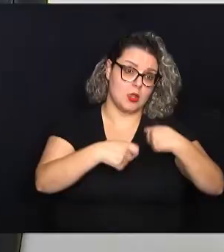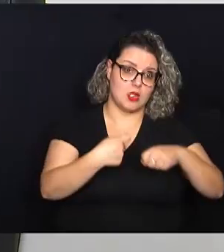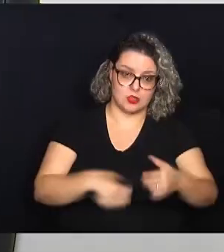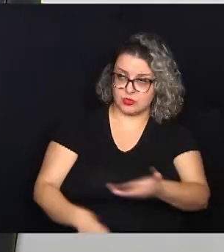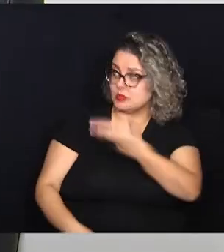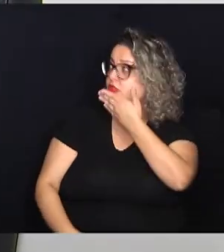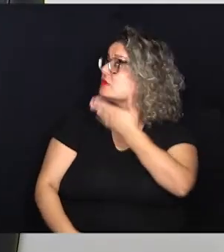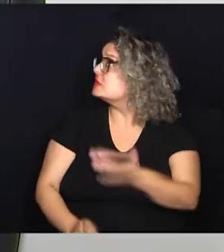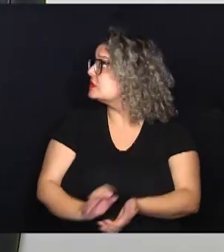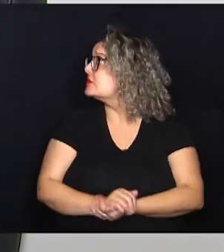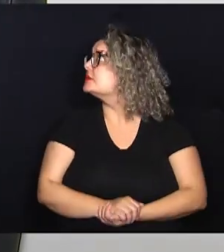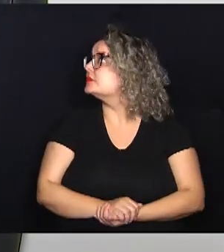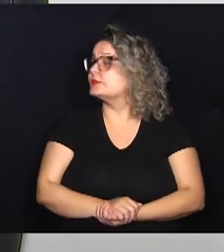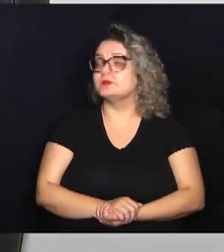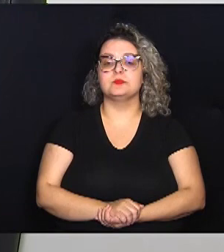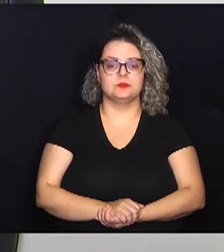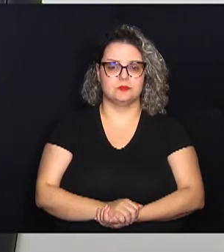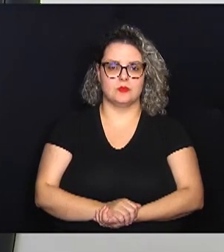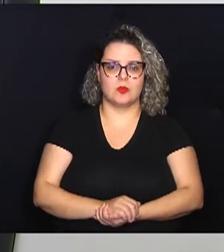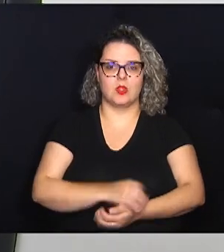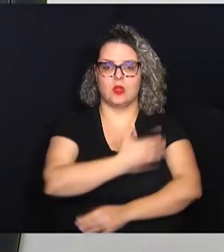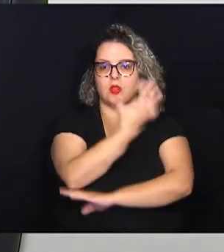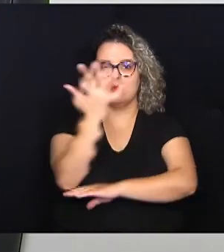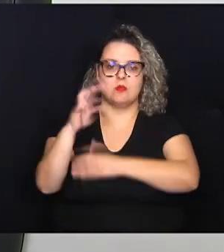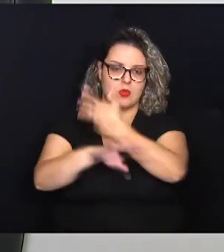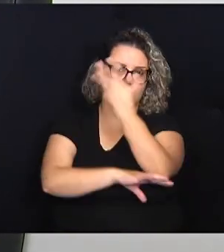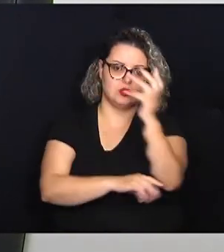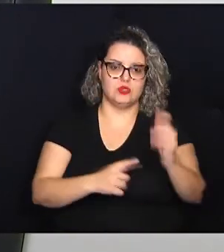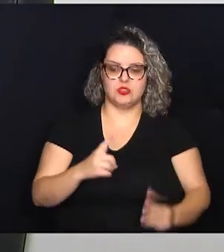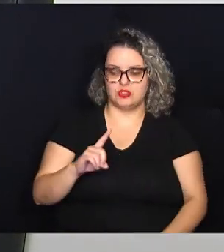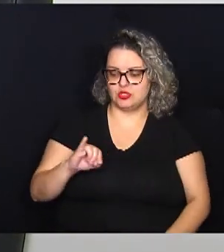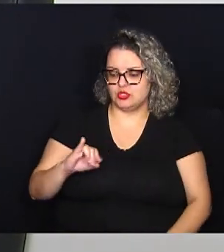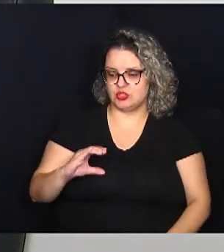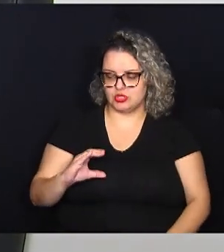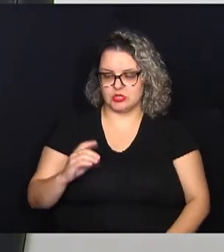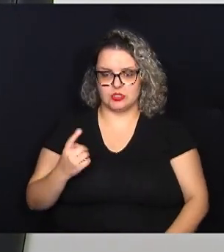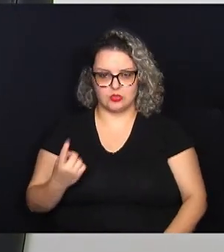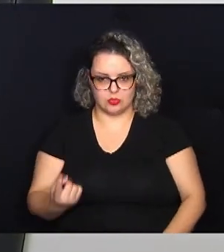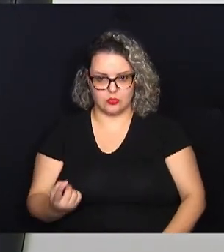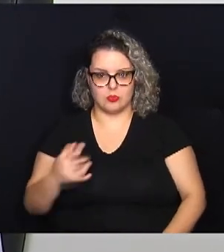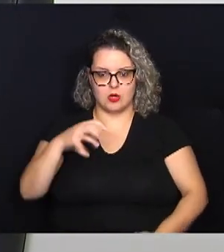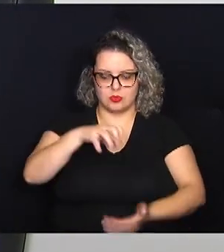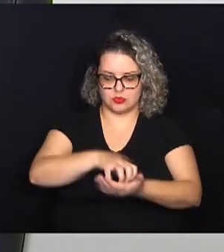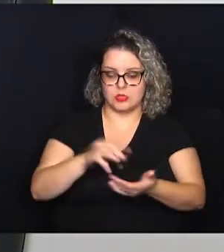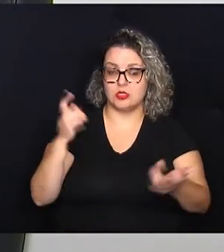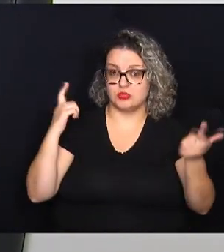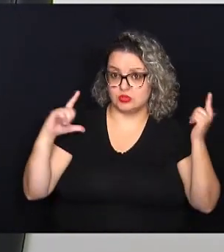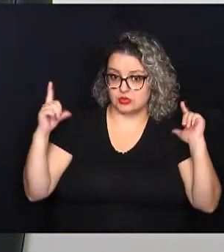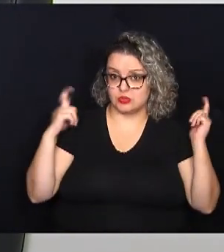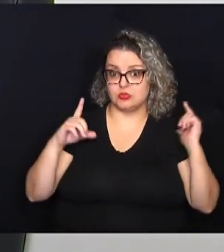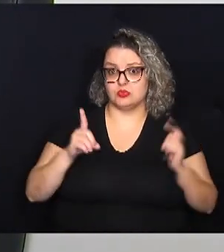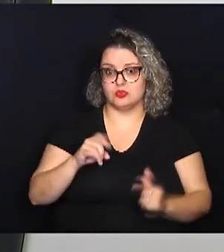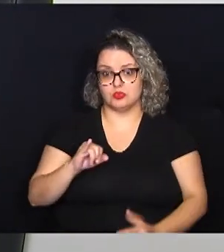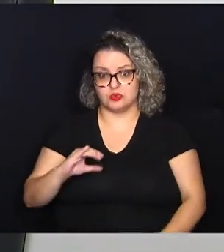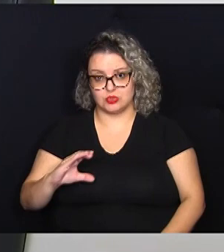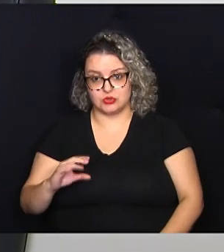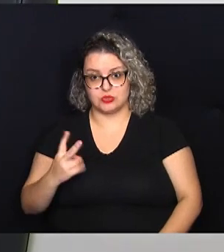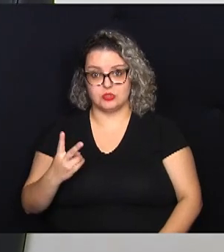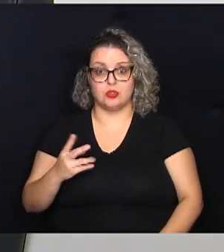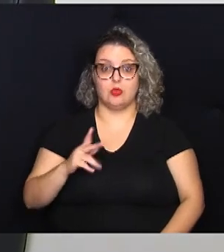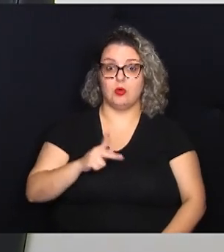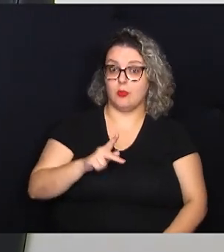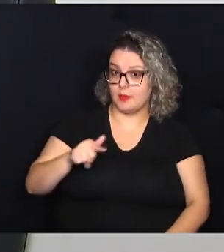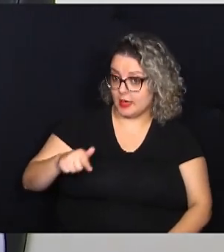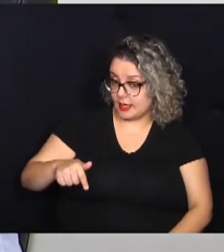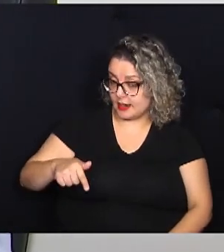do prédio da administração o Bosque do é uma única área de lazer é um centro de lazer né que o pessoal do